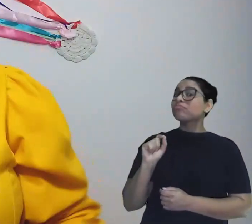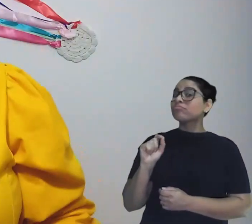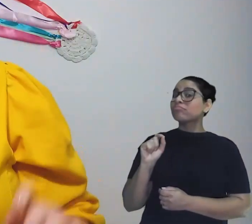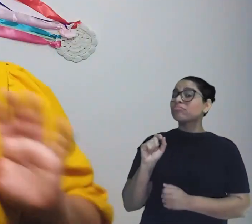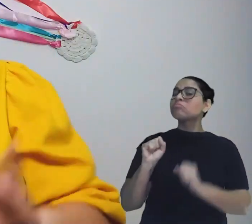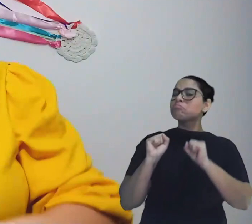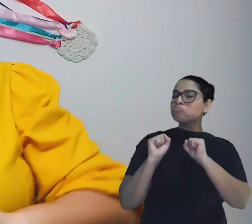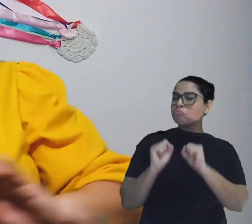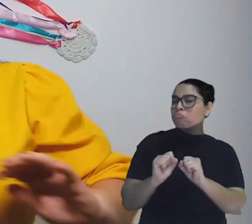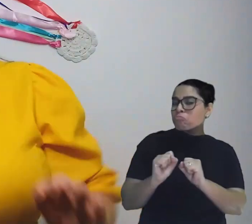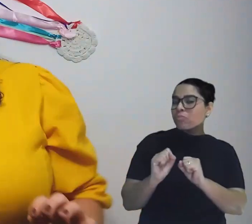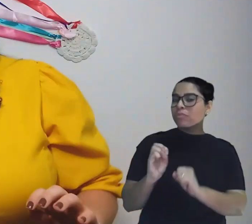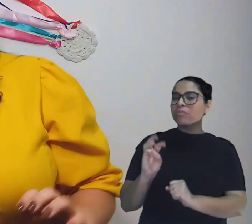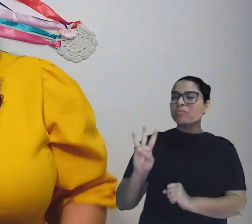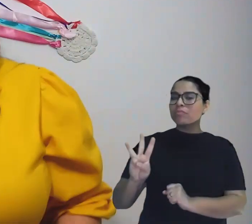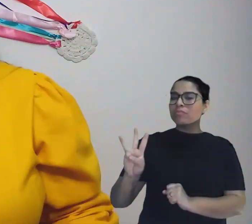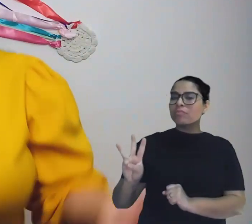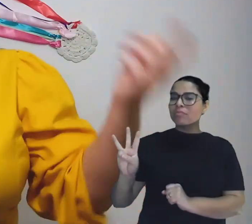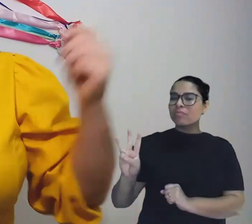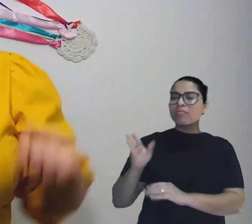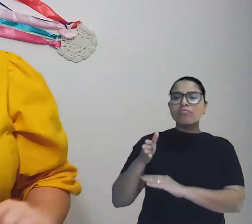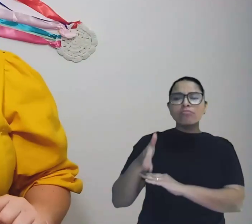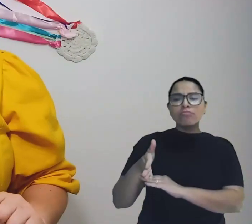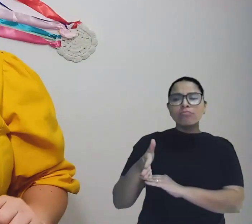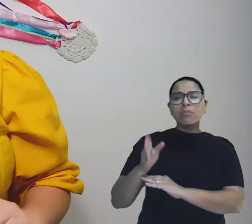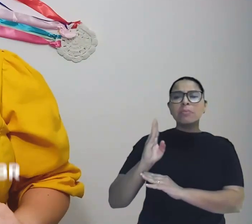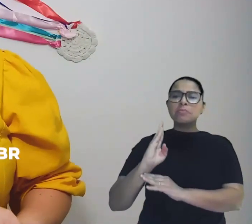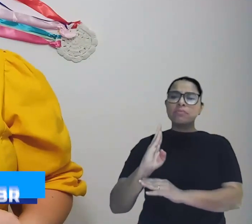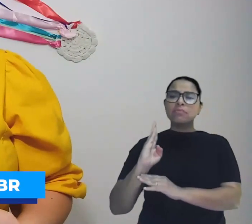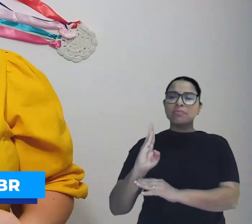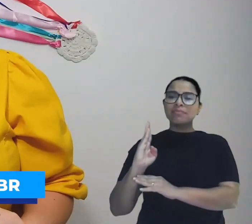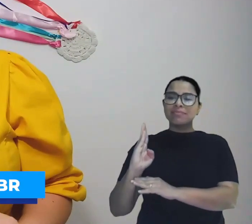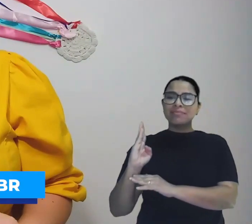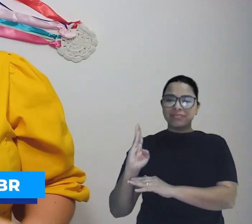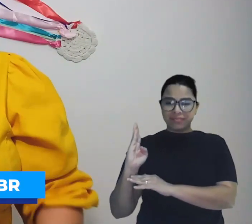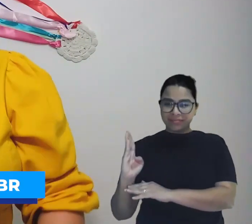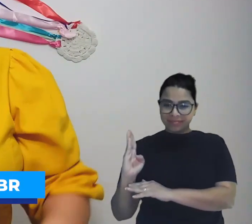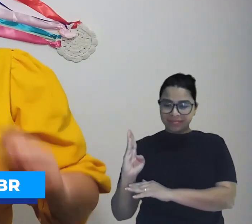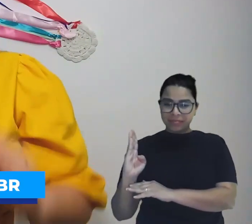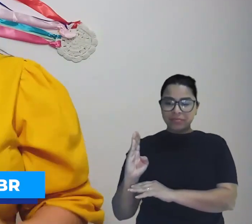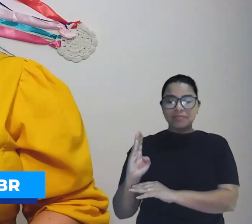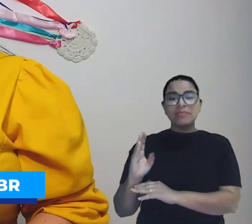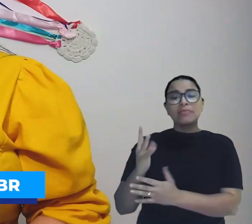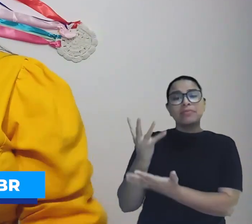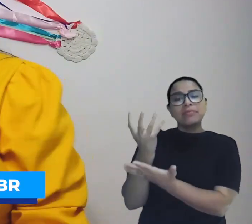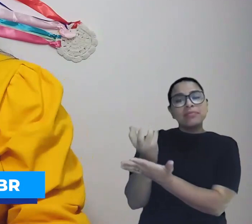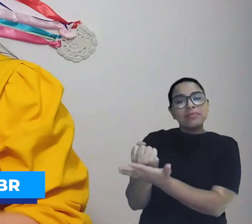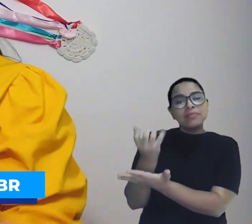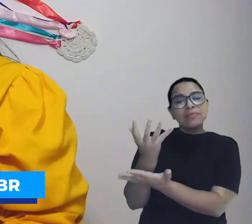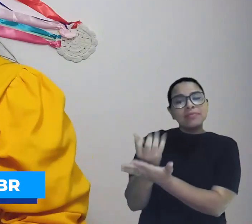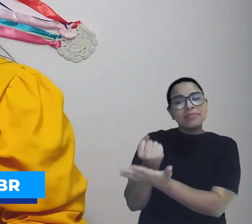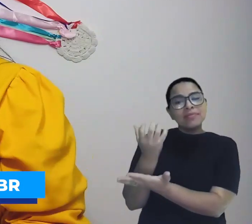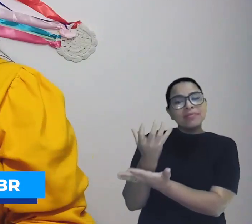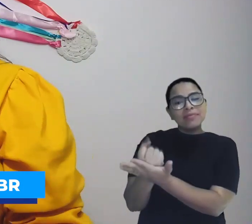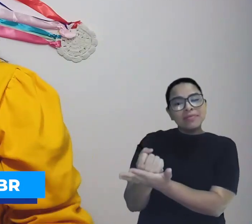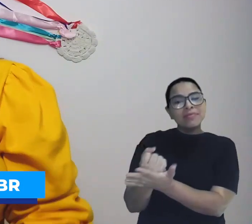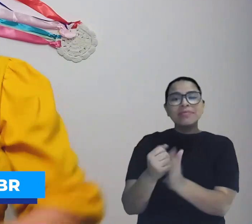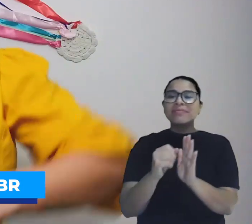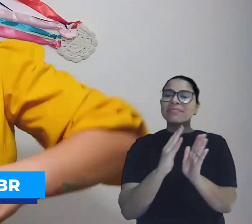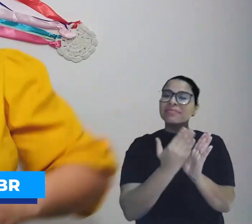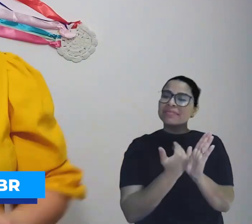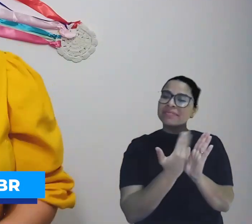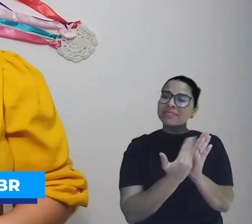Mas antes, não se esqueça, você pode entrar no portal da educação, vá no espaço Minha